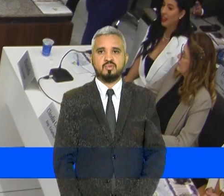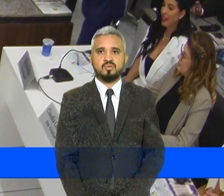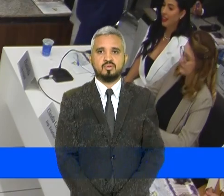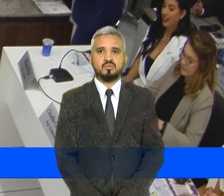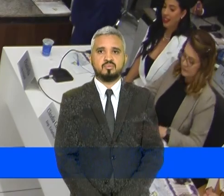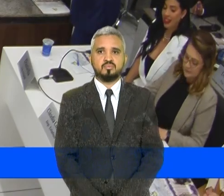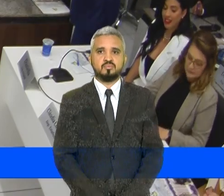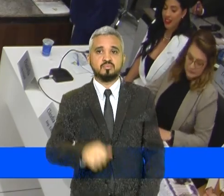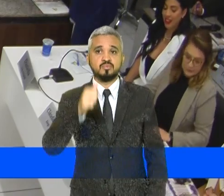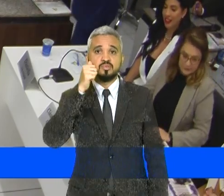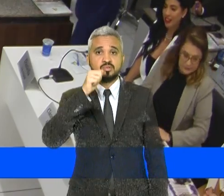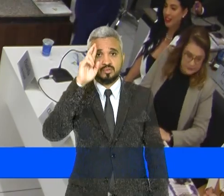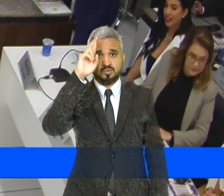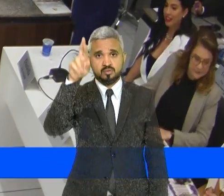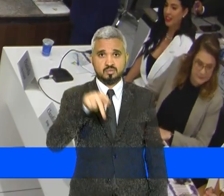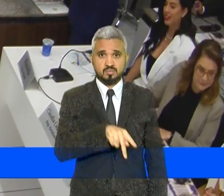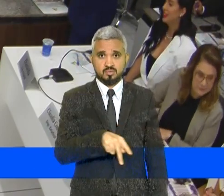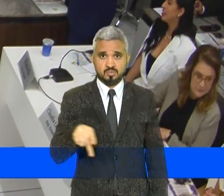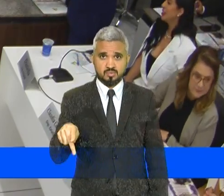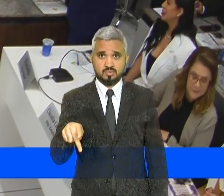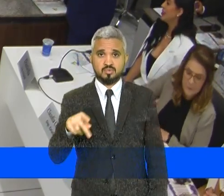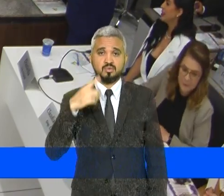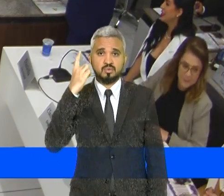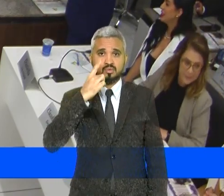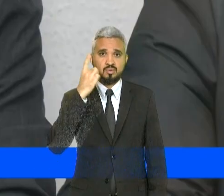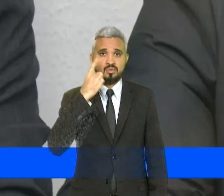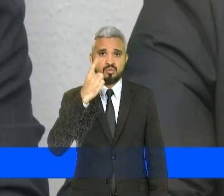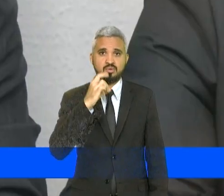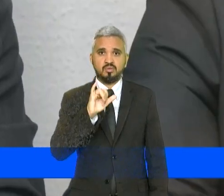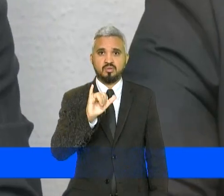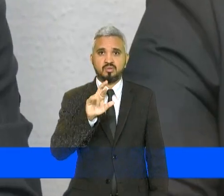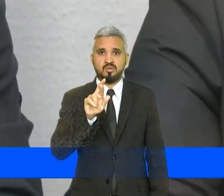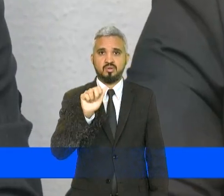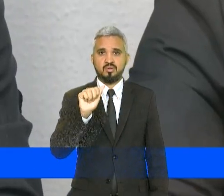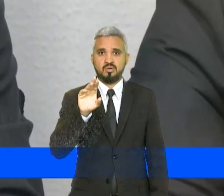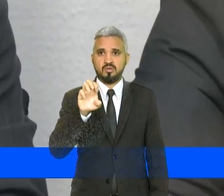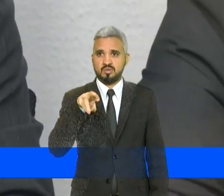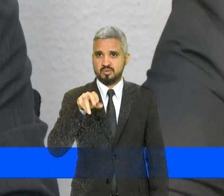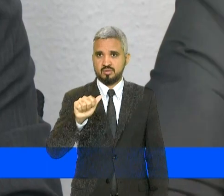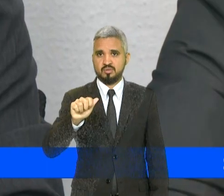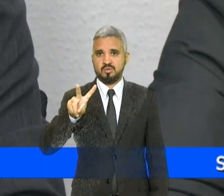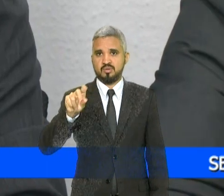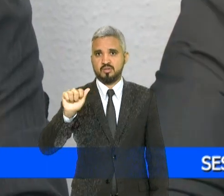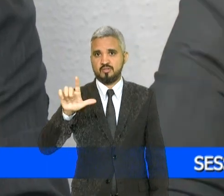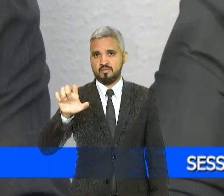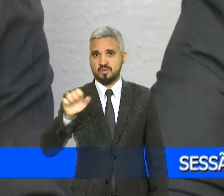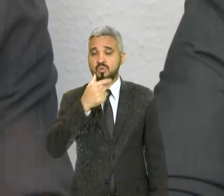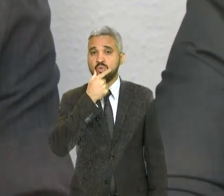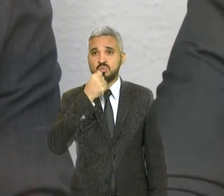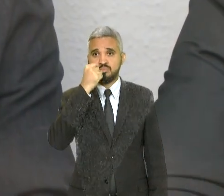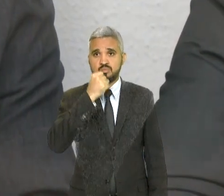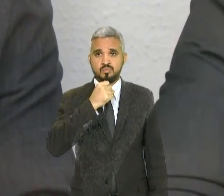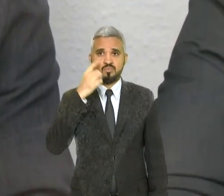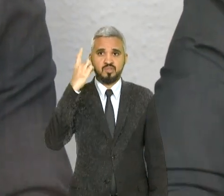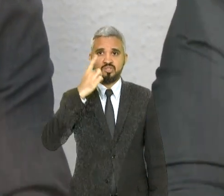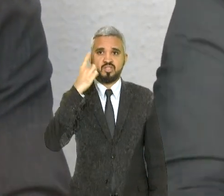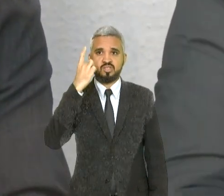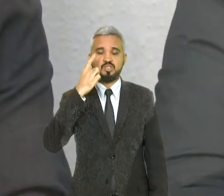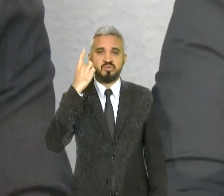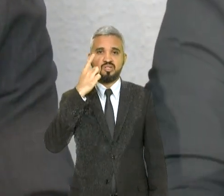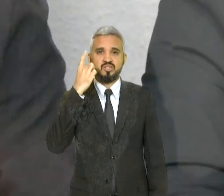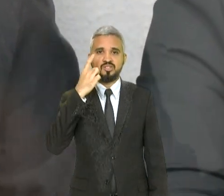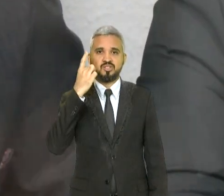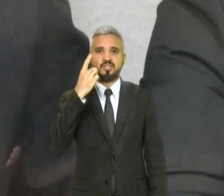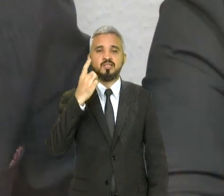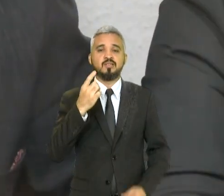Senhora presidente, deputada Iracema Vale, senhores e senhoras deputadas, ao público